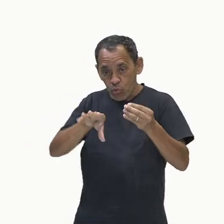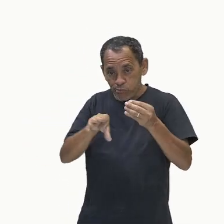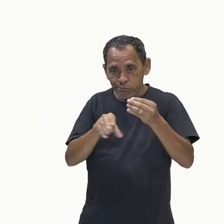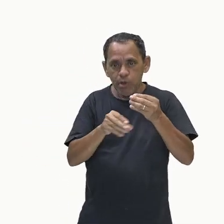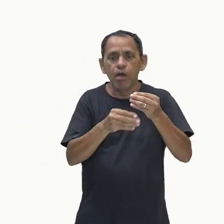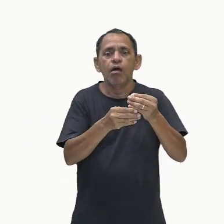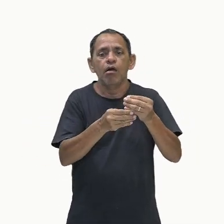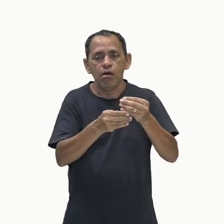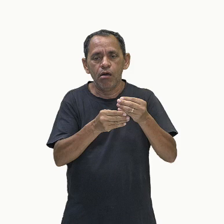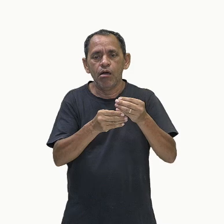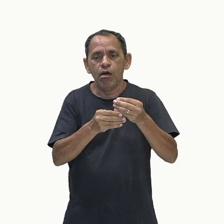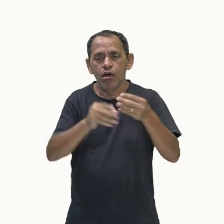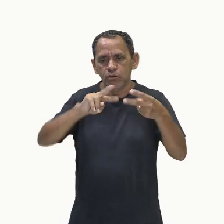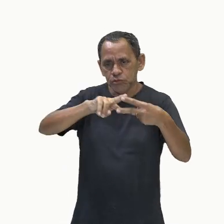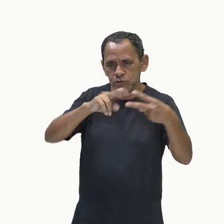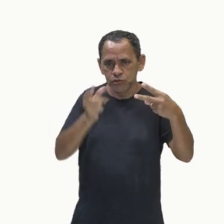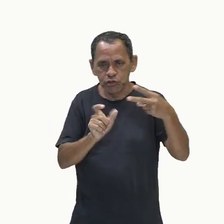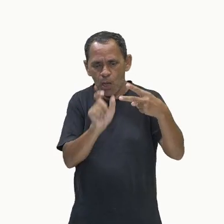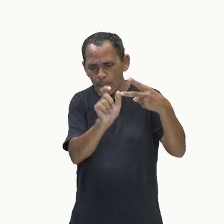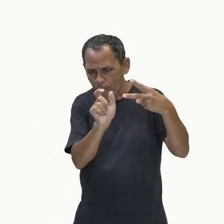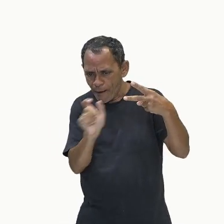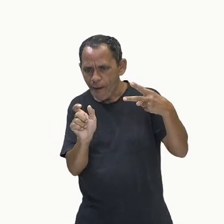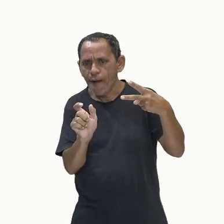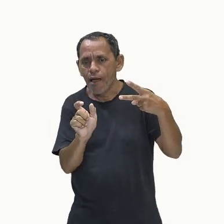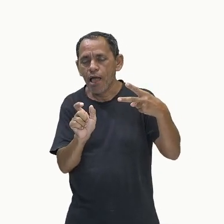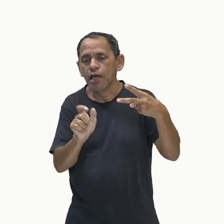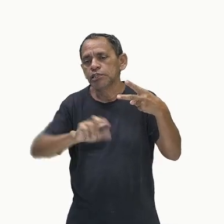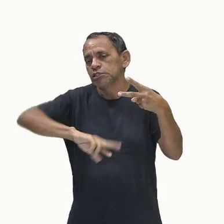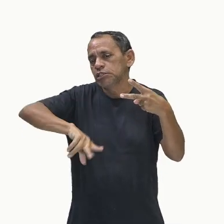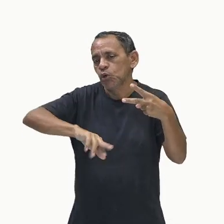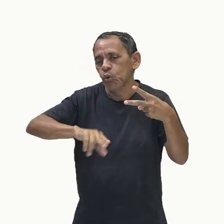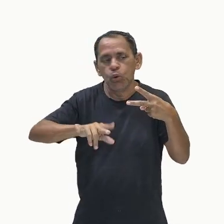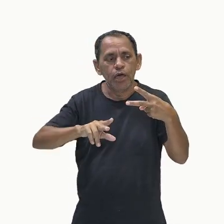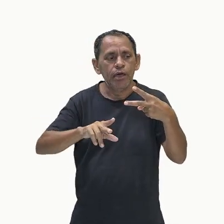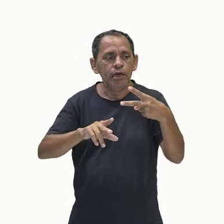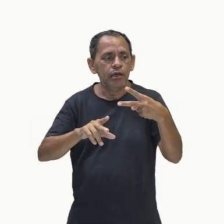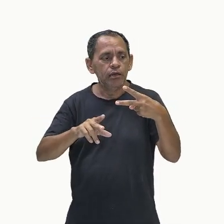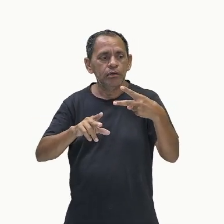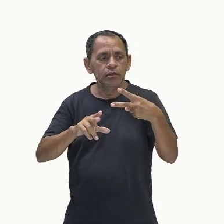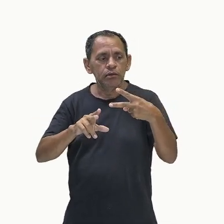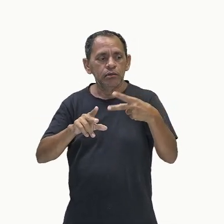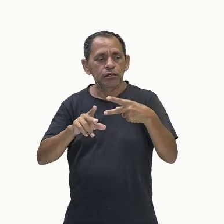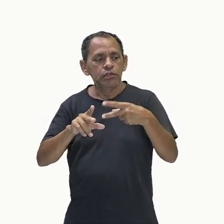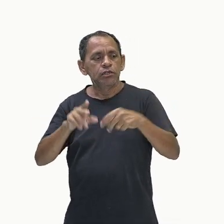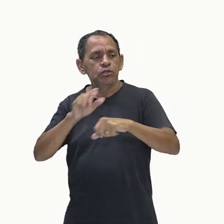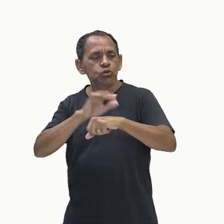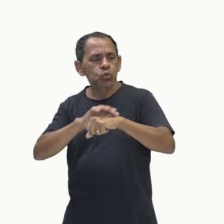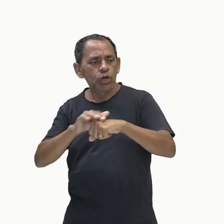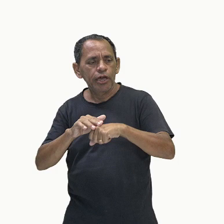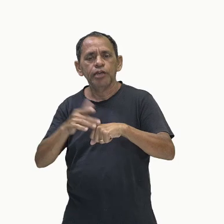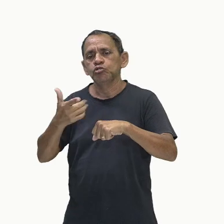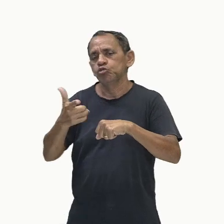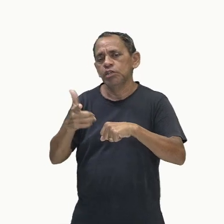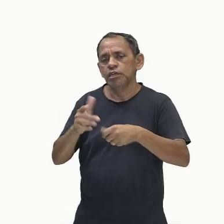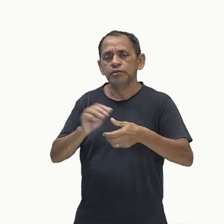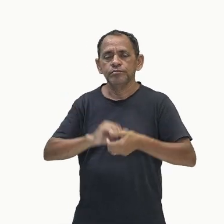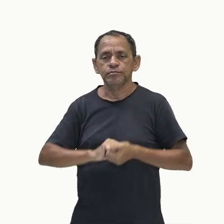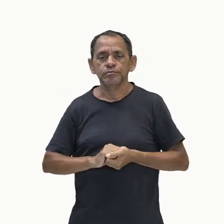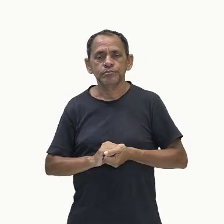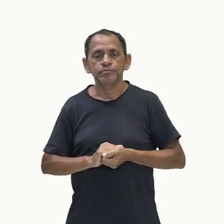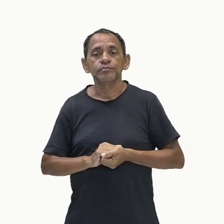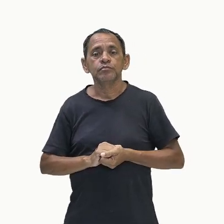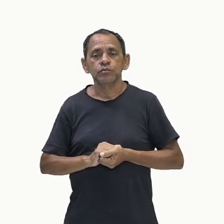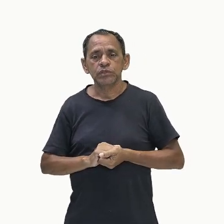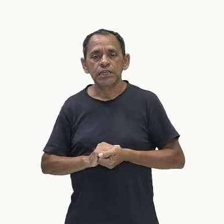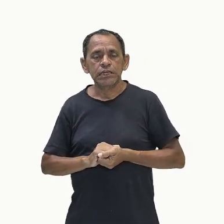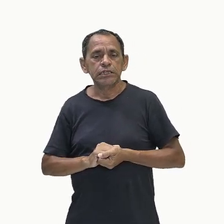desse gene, mas ela não vai ser daltônica. Por quê? Nós temos aqui um gene dominante, que é o Dzão,